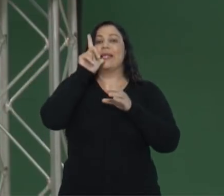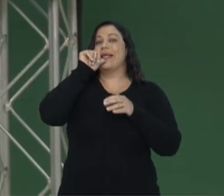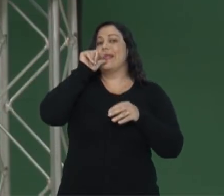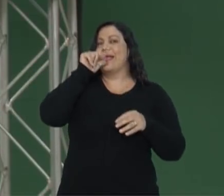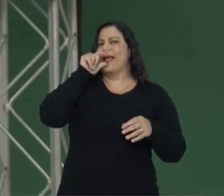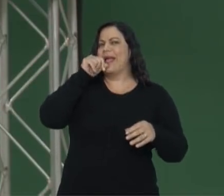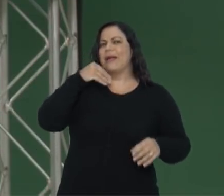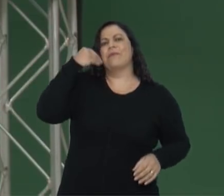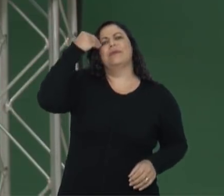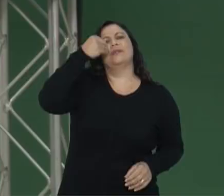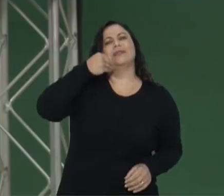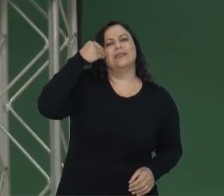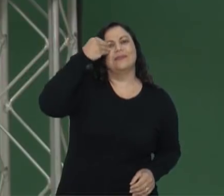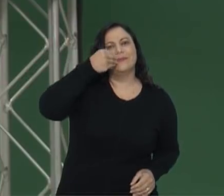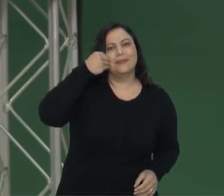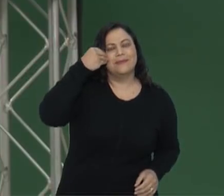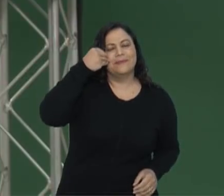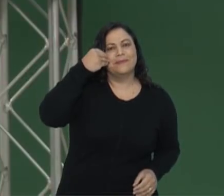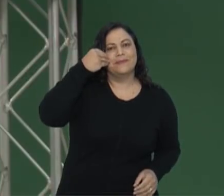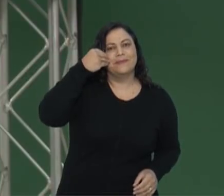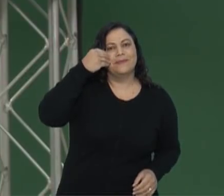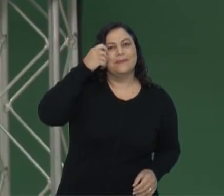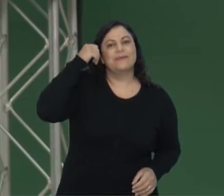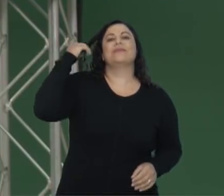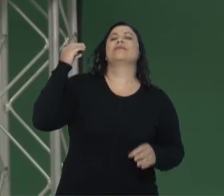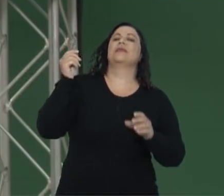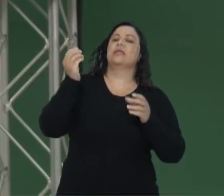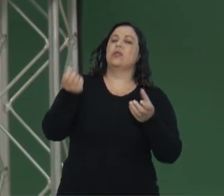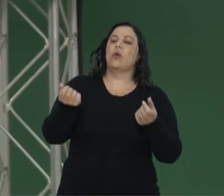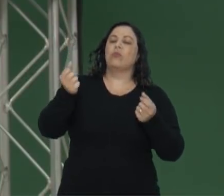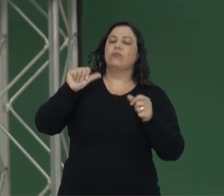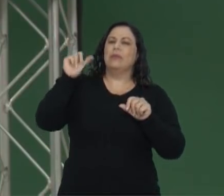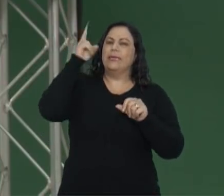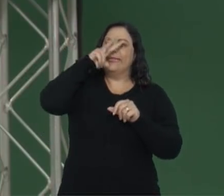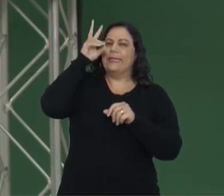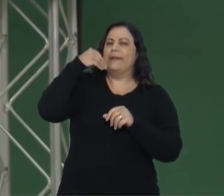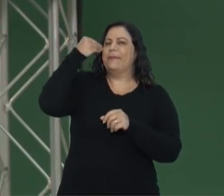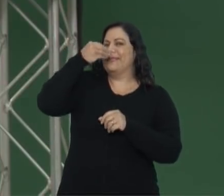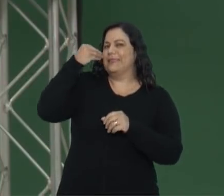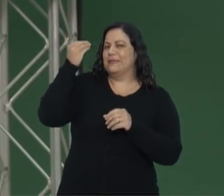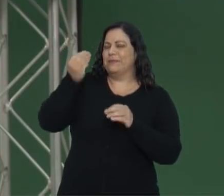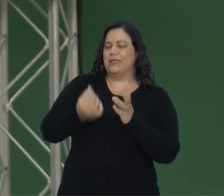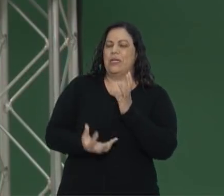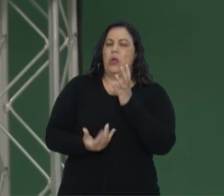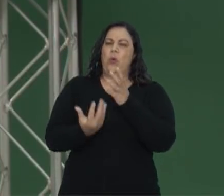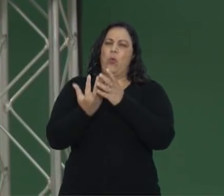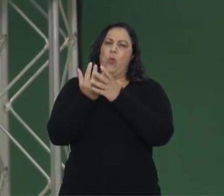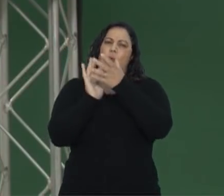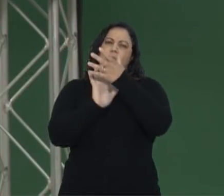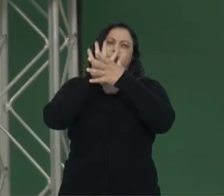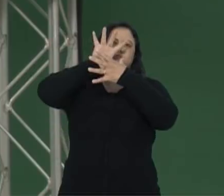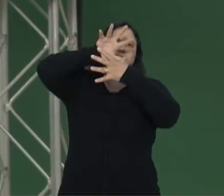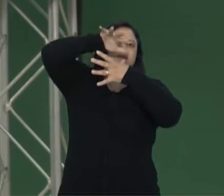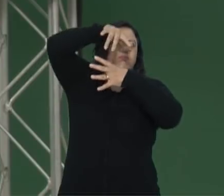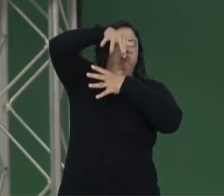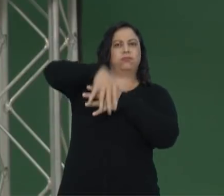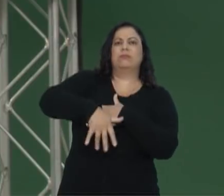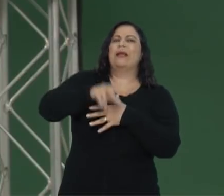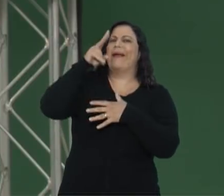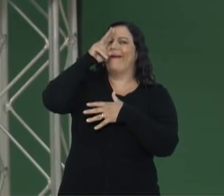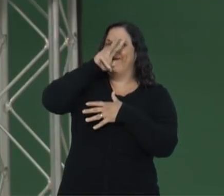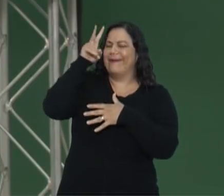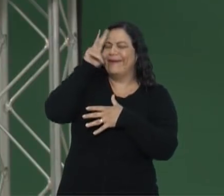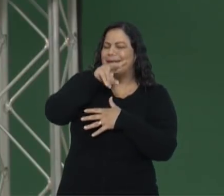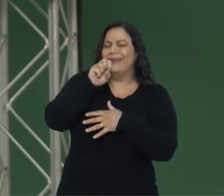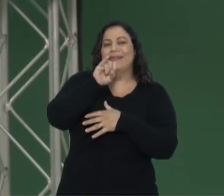eu peguei o bicarbonato de sódio e coloquei dentro do vinagre e fez aquele movimento que eu pedi que, se